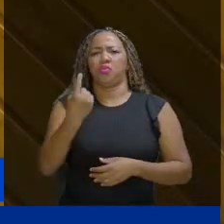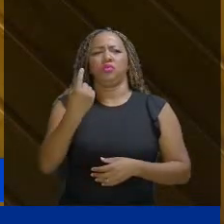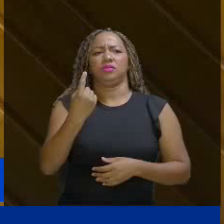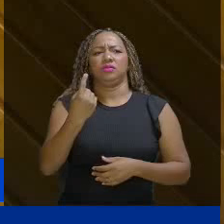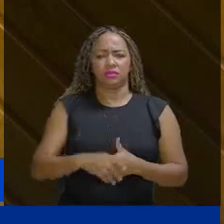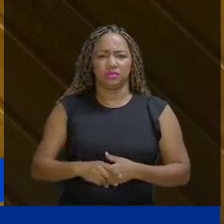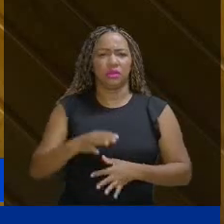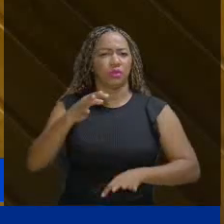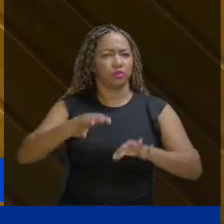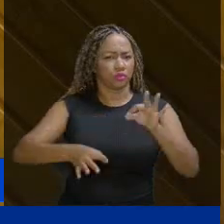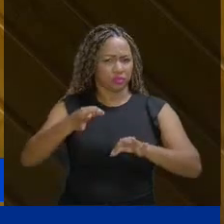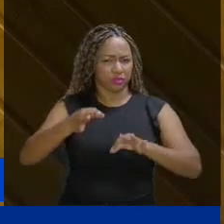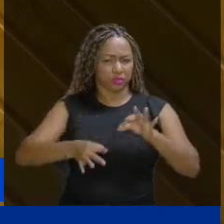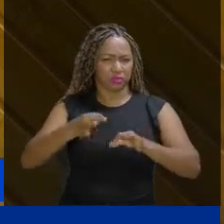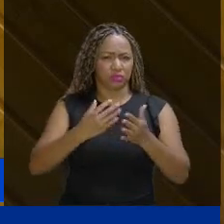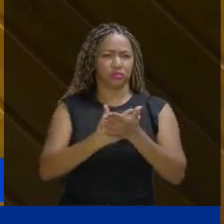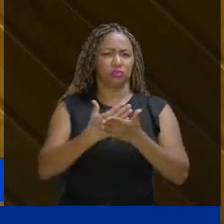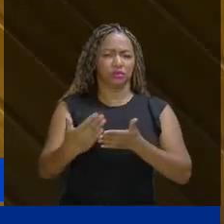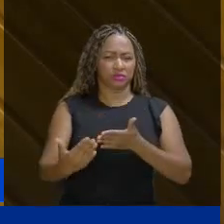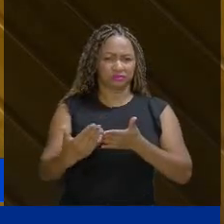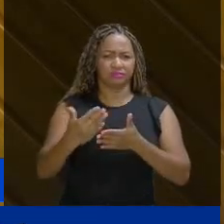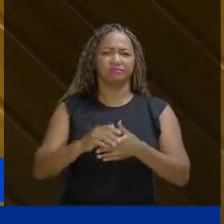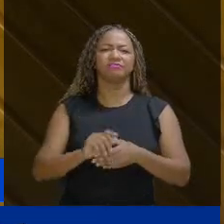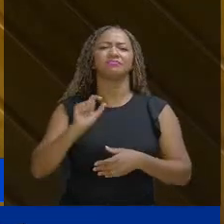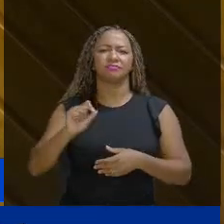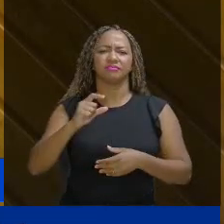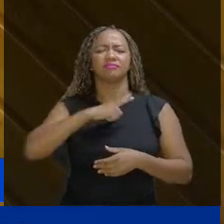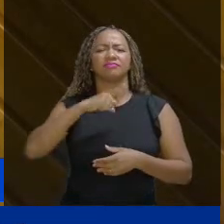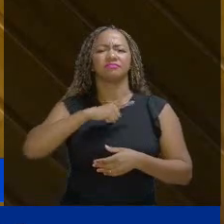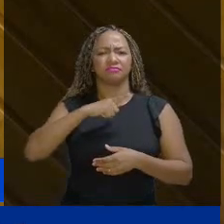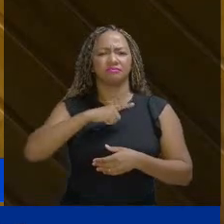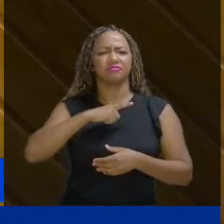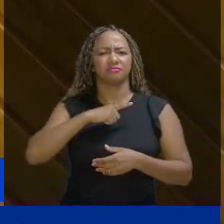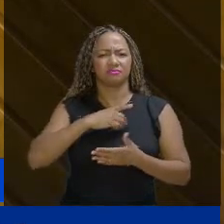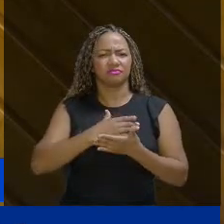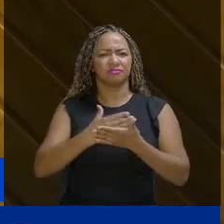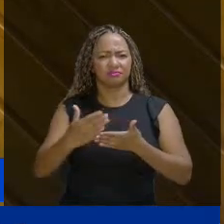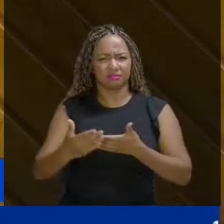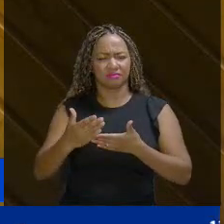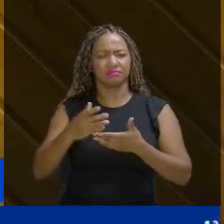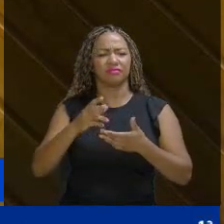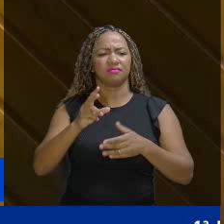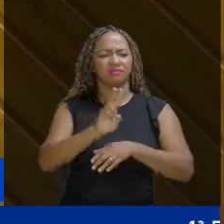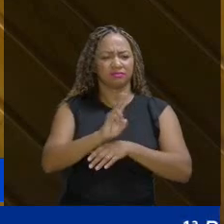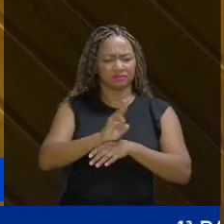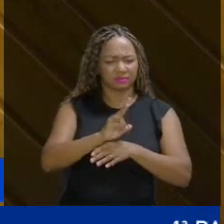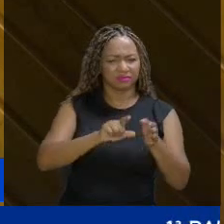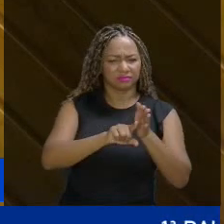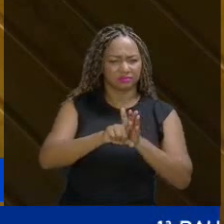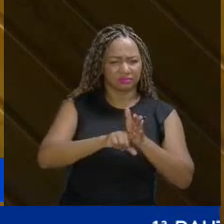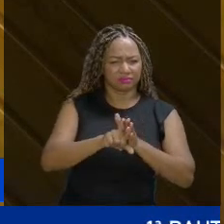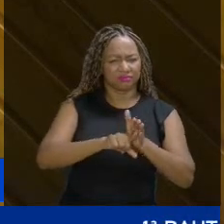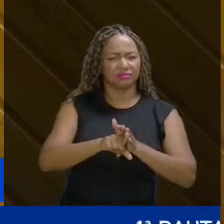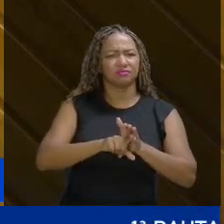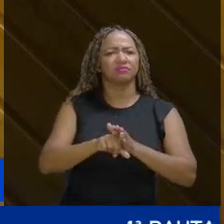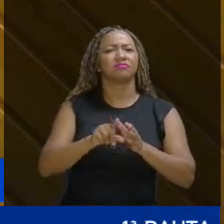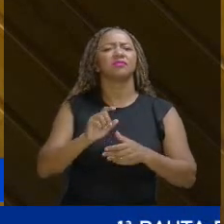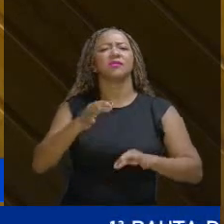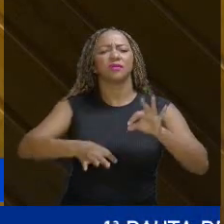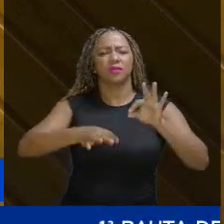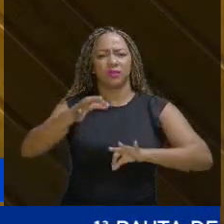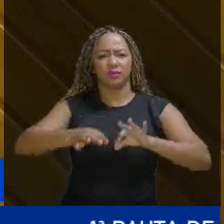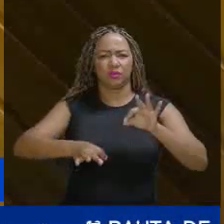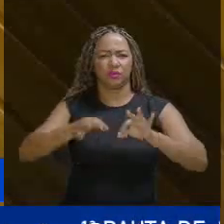seja, o juiz inicial, aquele que tinha a prevenção inicial do inquérito policial e depois da investigação, seria